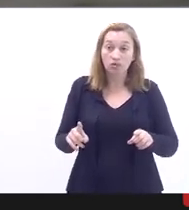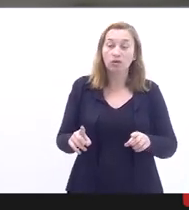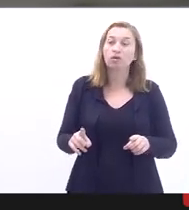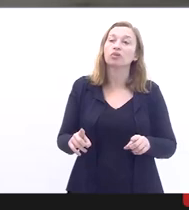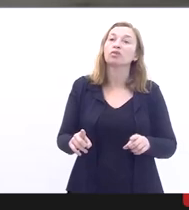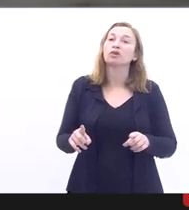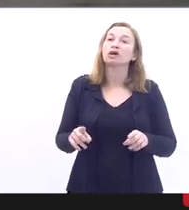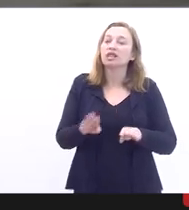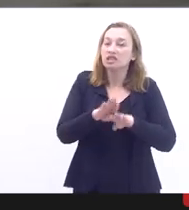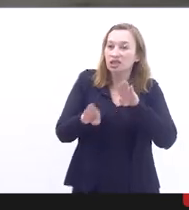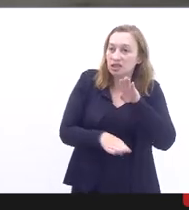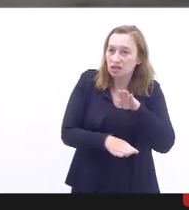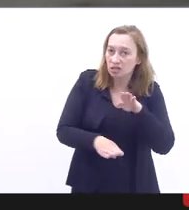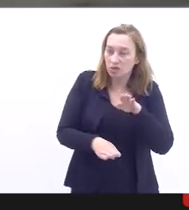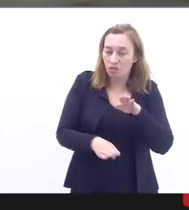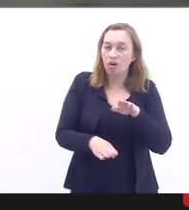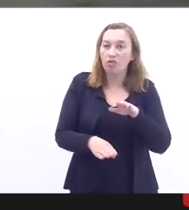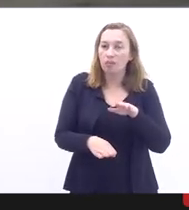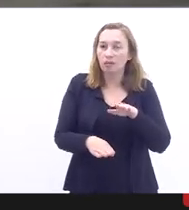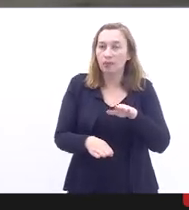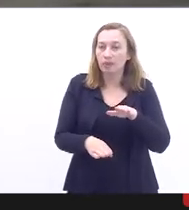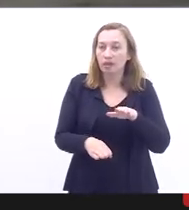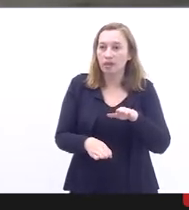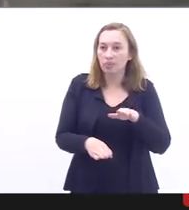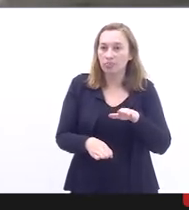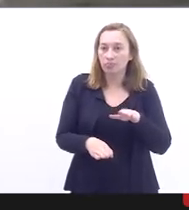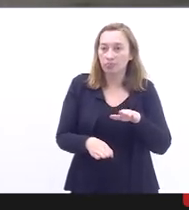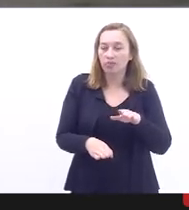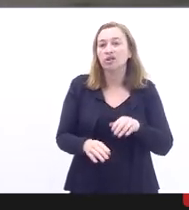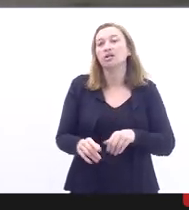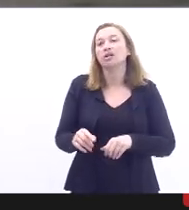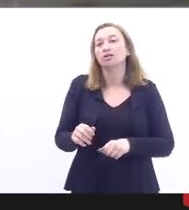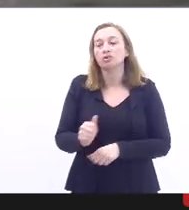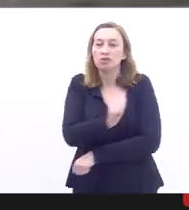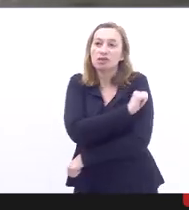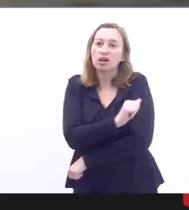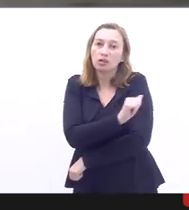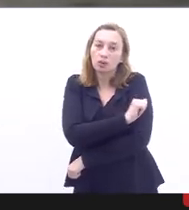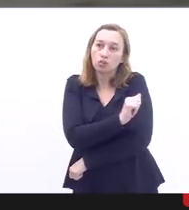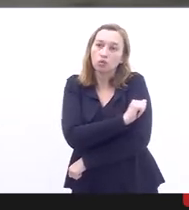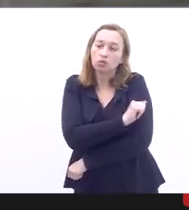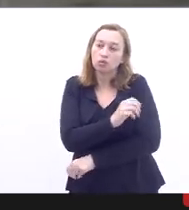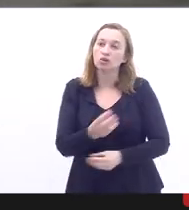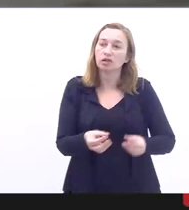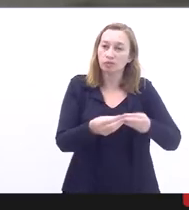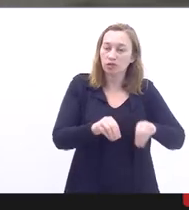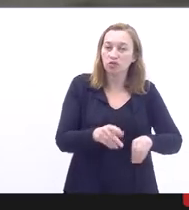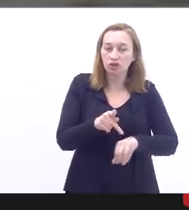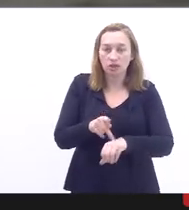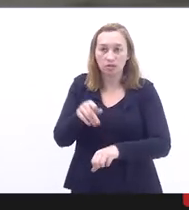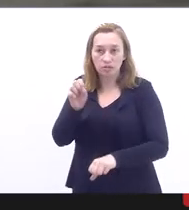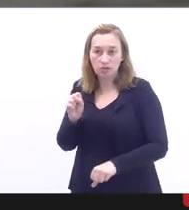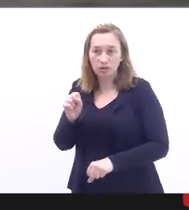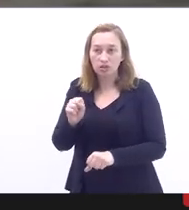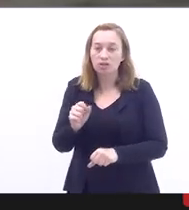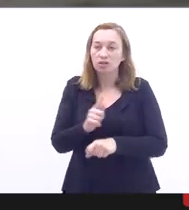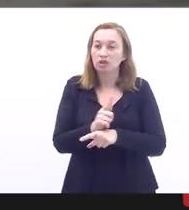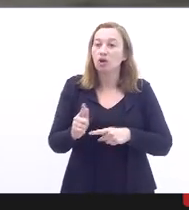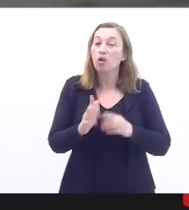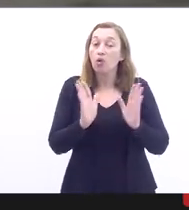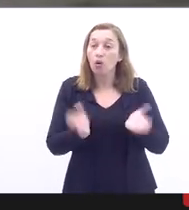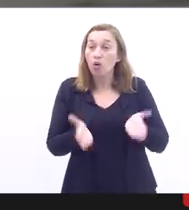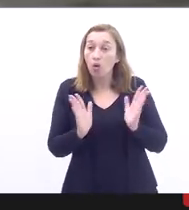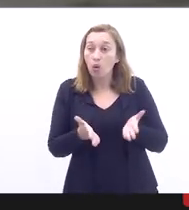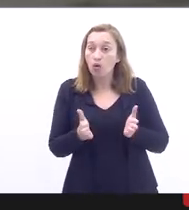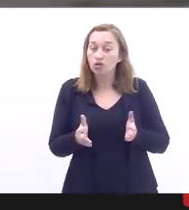maneira desigual e ainda mais acentuada em cima das estudantes de duas estudantes da pós-graduação hoje na universidade